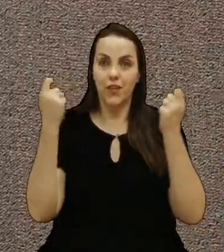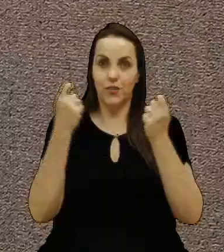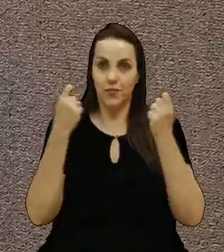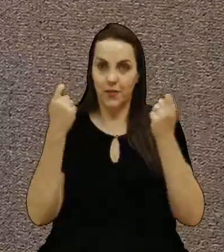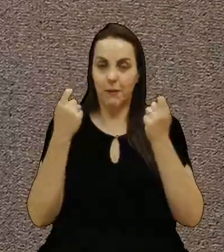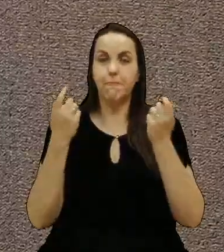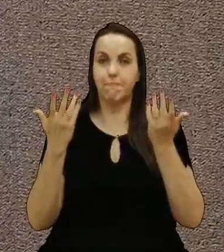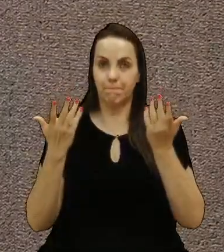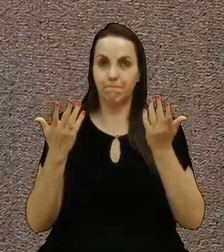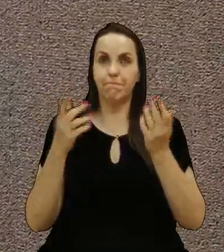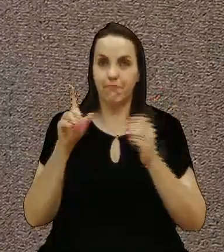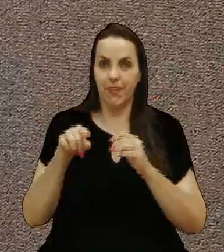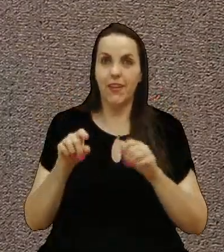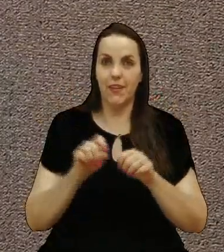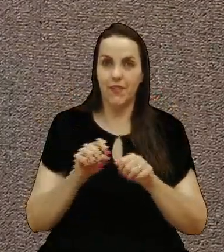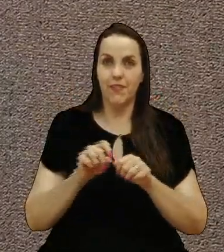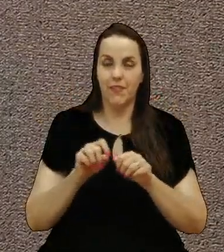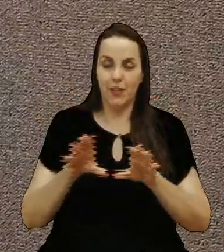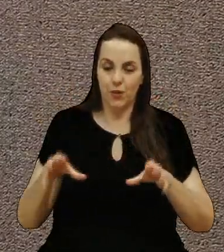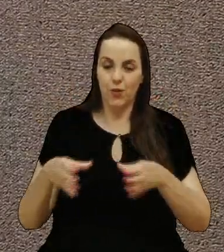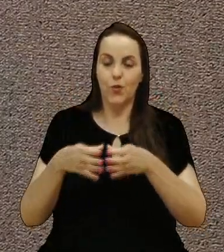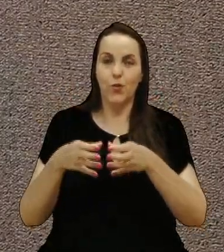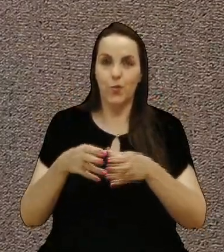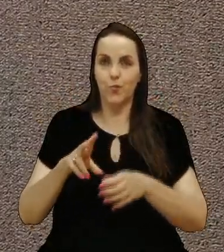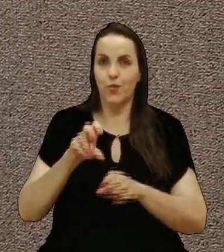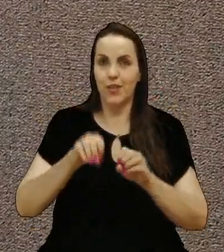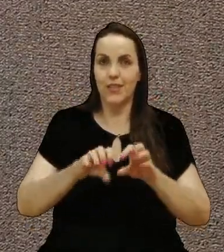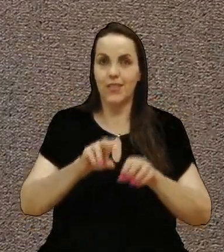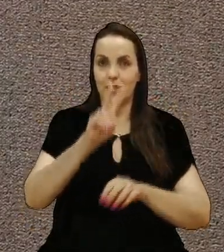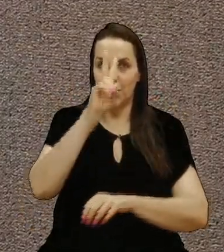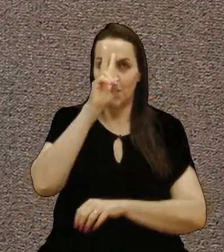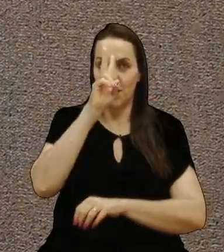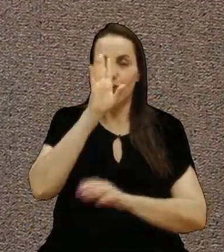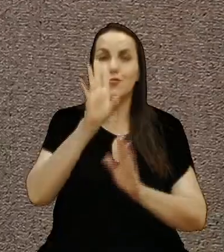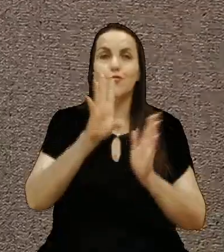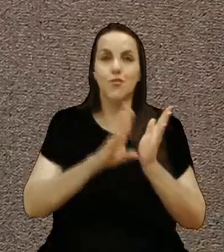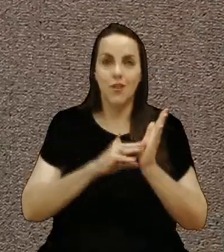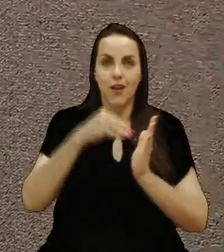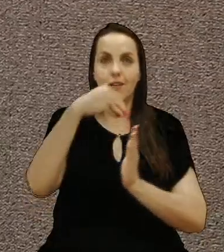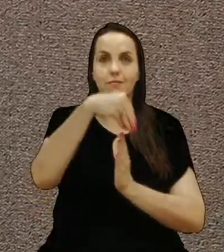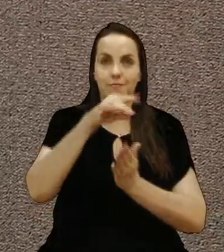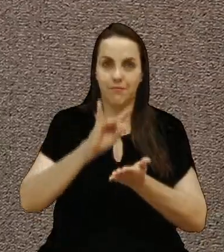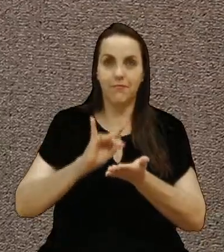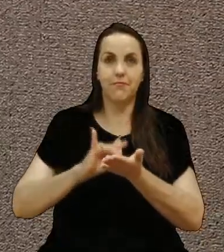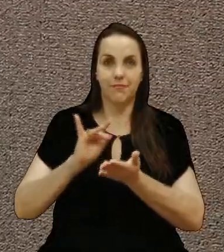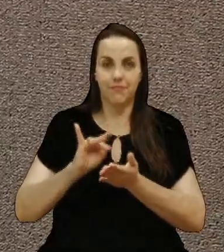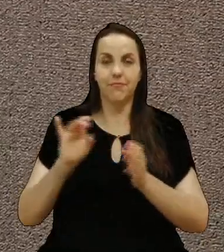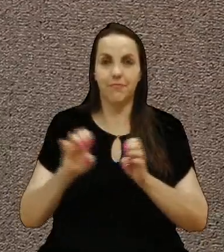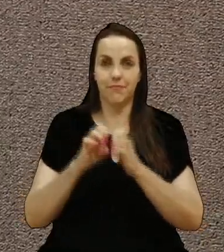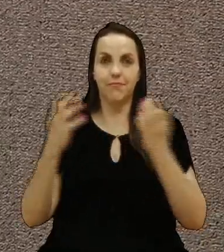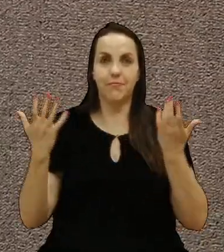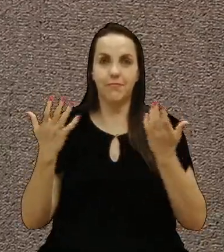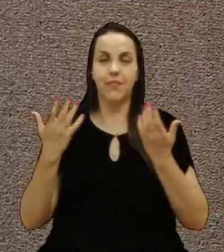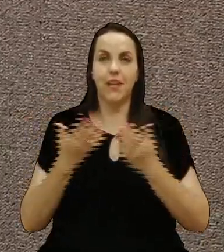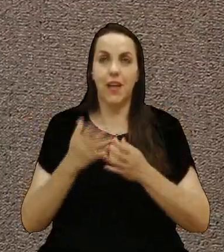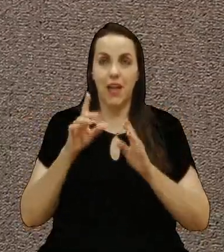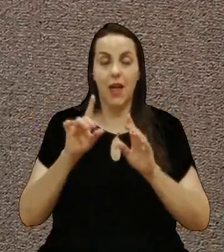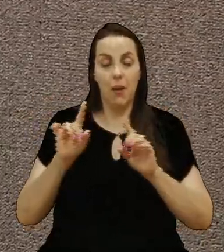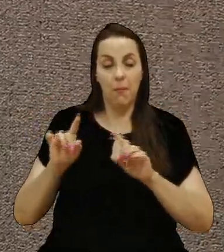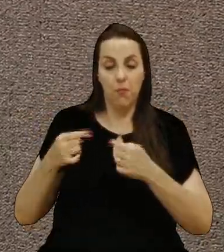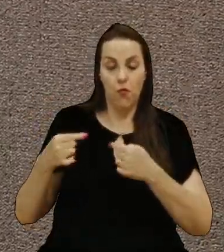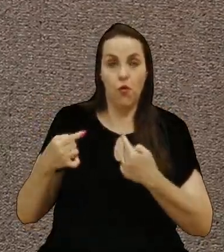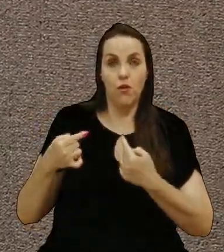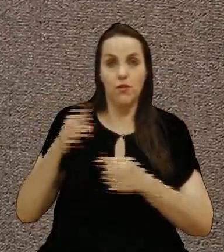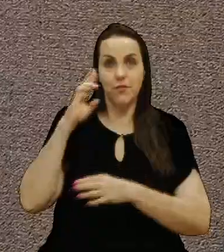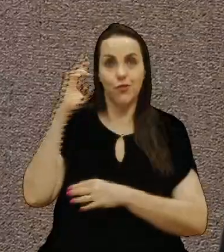que é aquele realizado pela turma do ensino médio, já estar no nosso calendário oficial de eventos. E essa foi uma provocação da Diri do